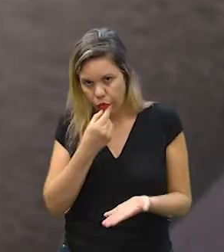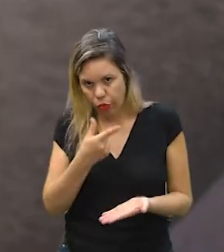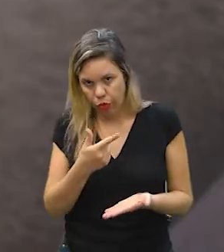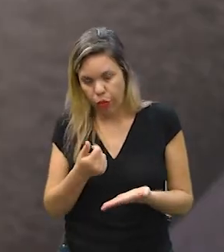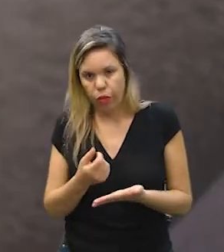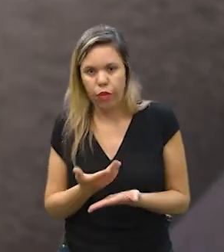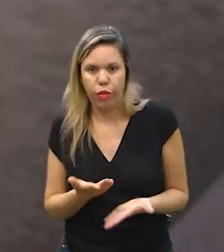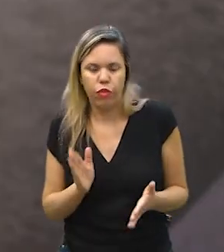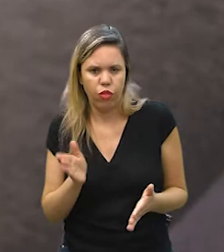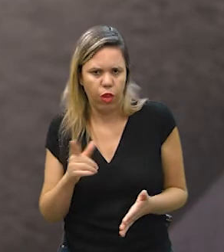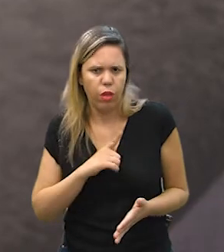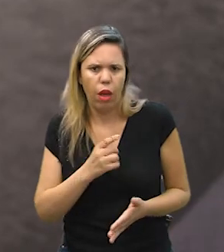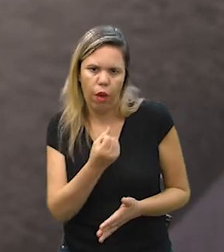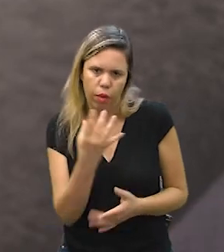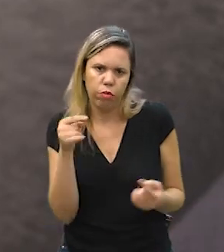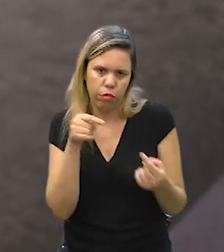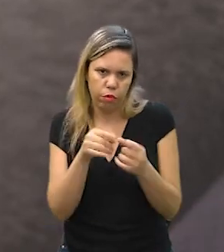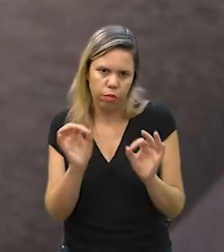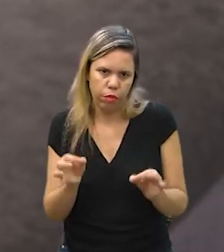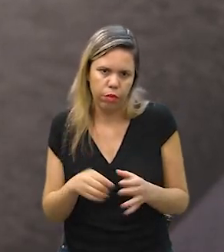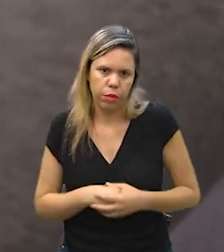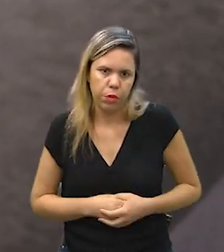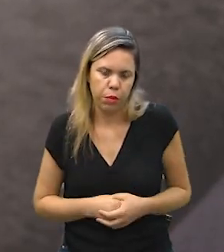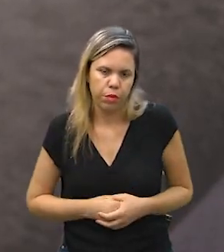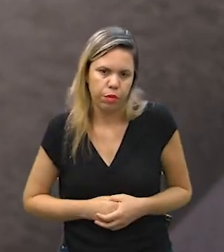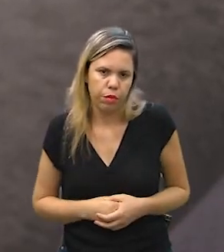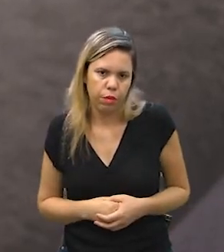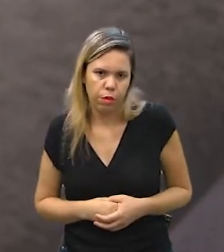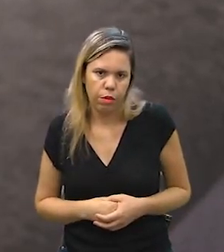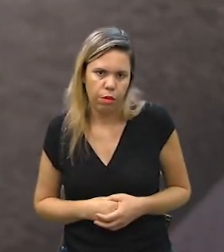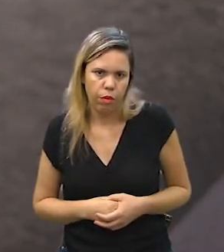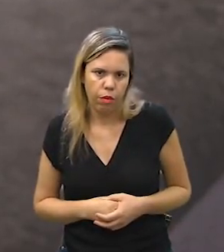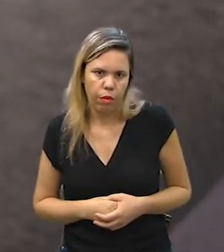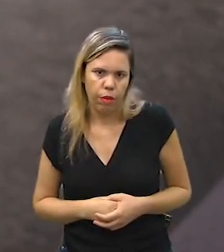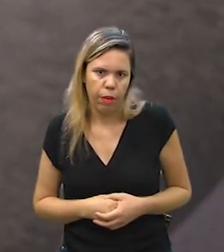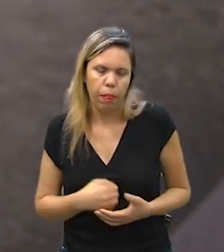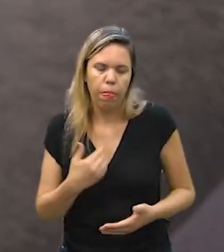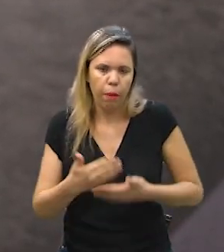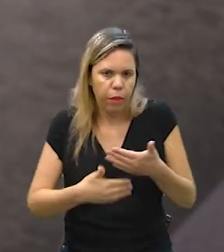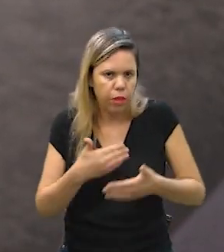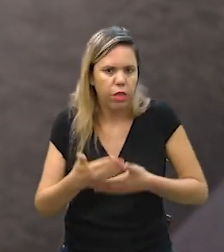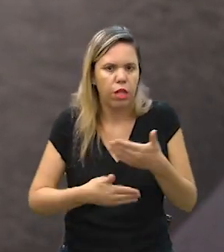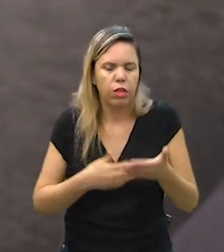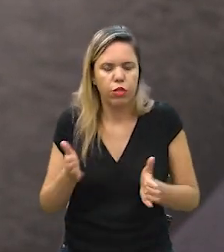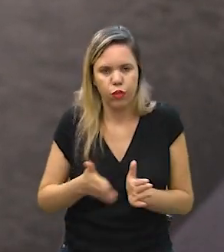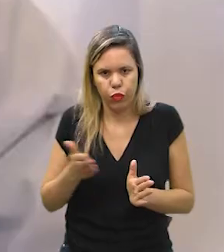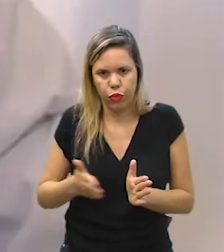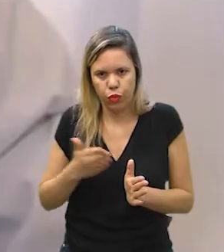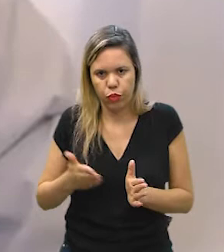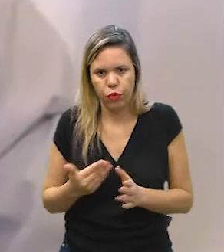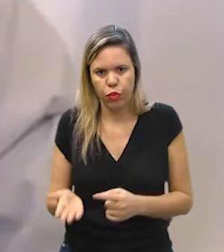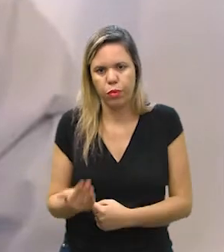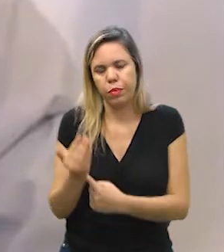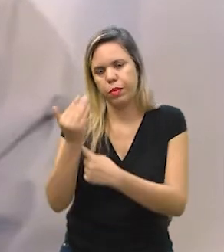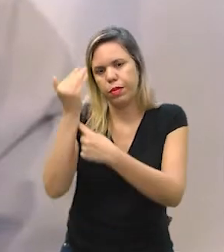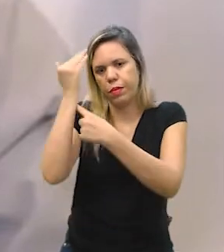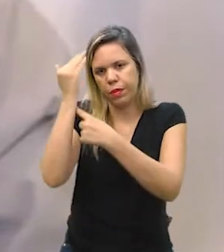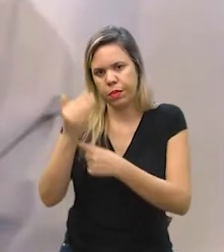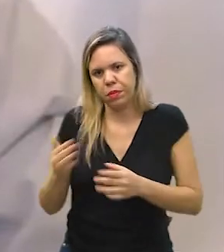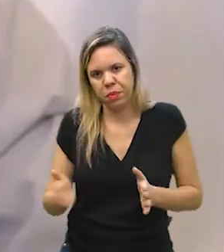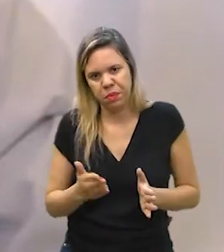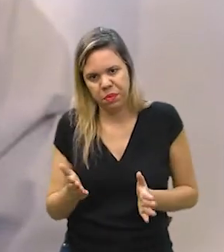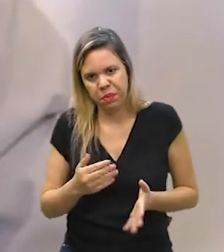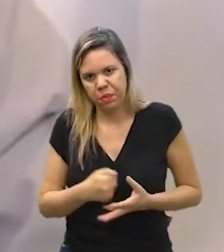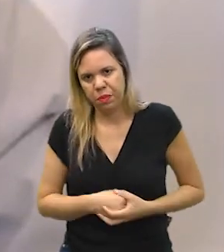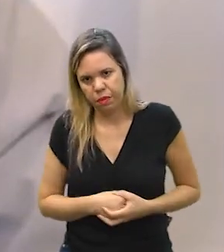farmácias, eles já têm a quantidade certa. Tá? Porque o processo todo de fabricação, a tecnologia de